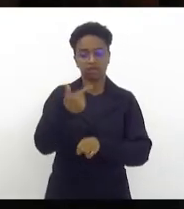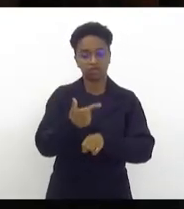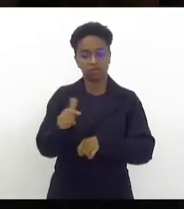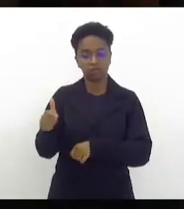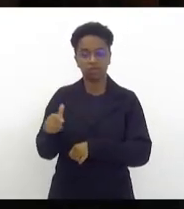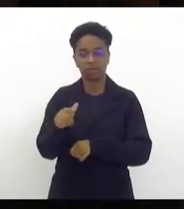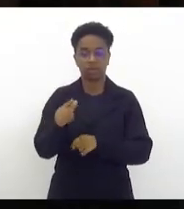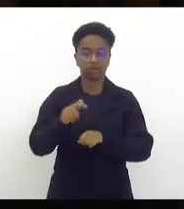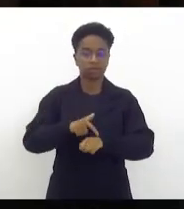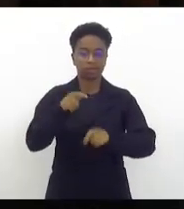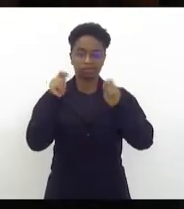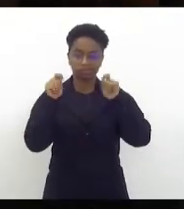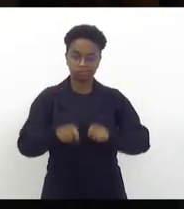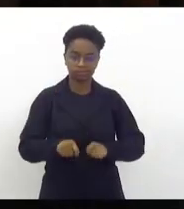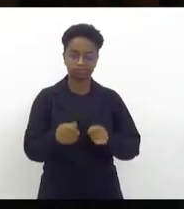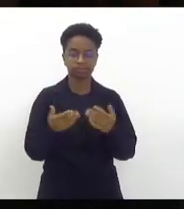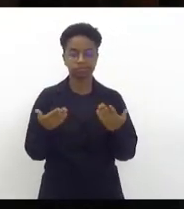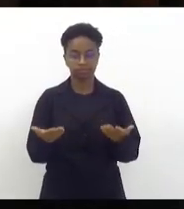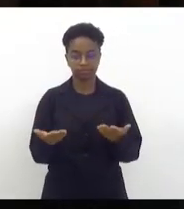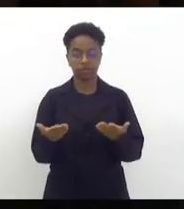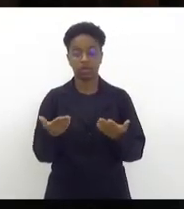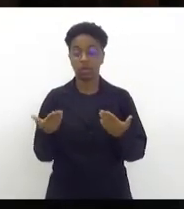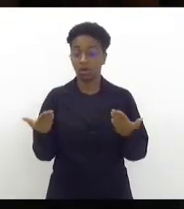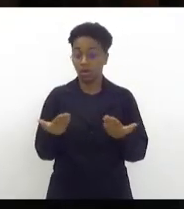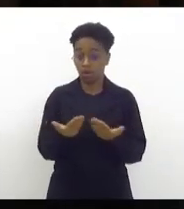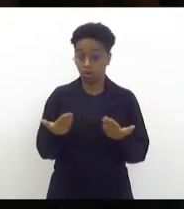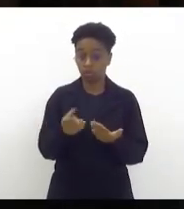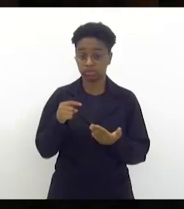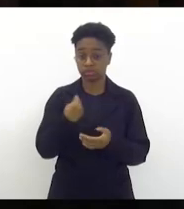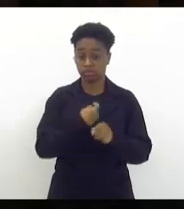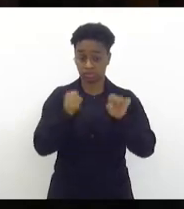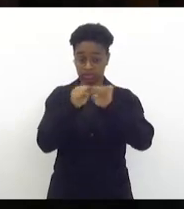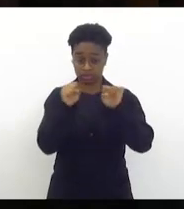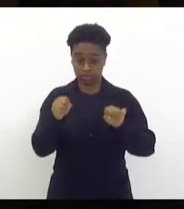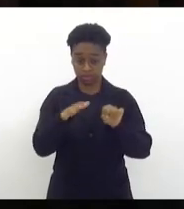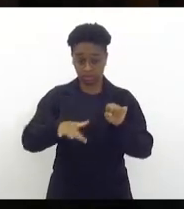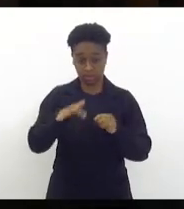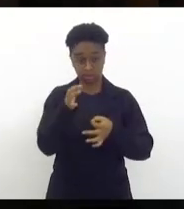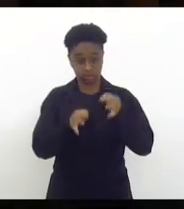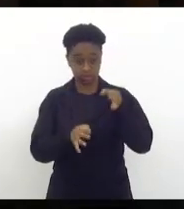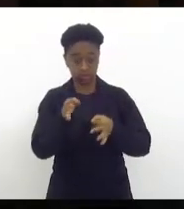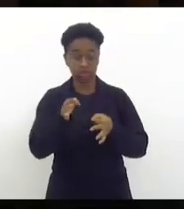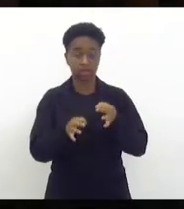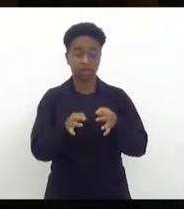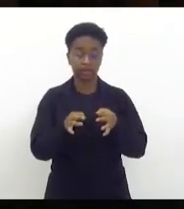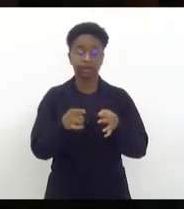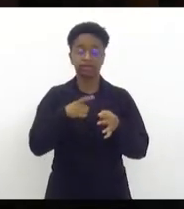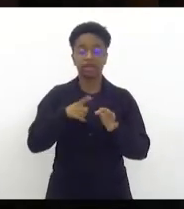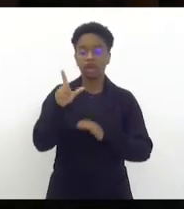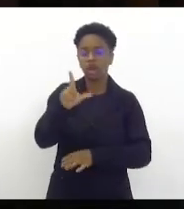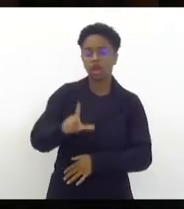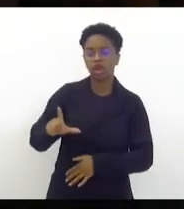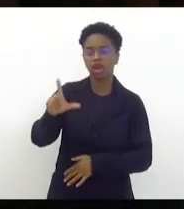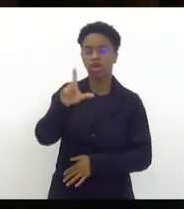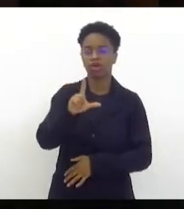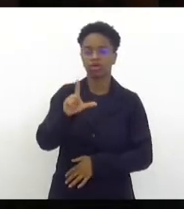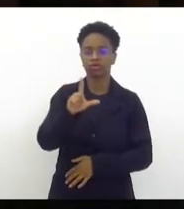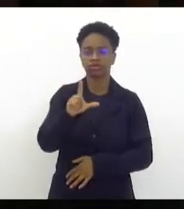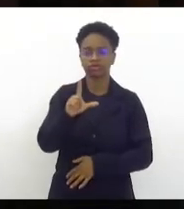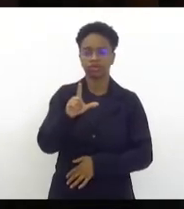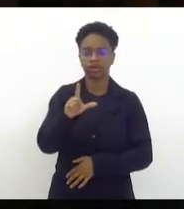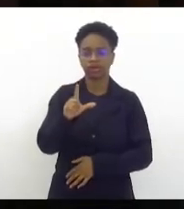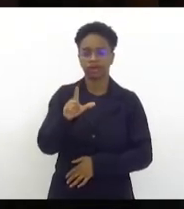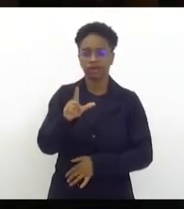sua potencialidade. Então, hoje, o nosso sistema de justiça é eivado de uma lógica que não opera para